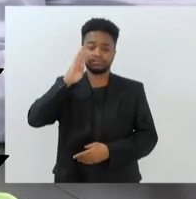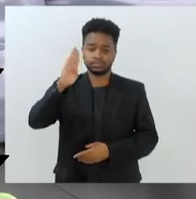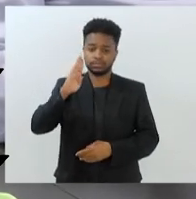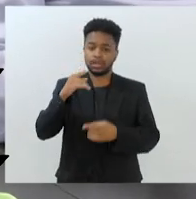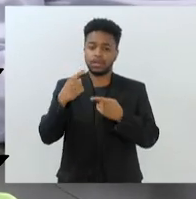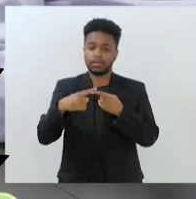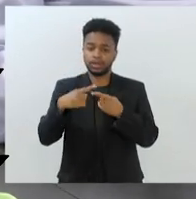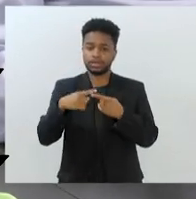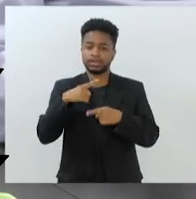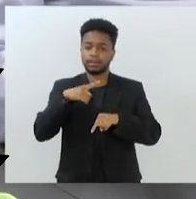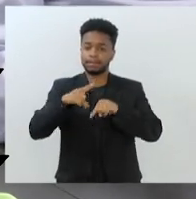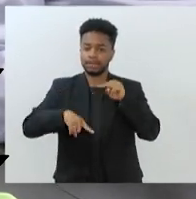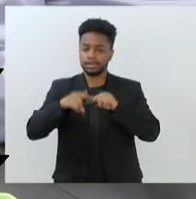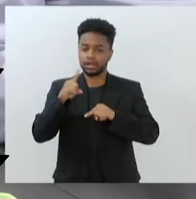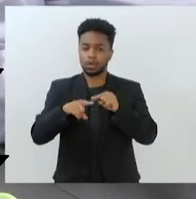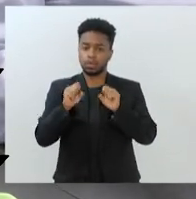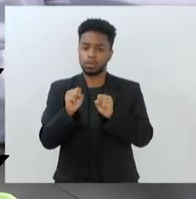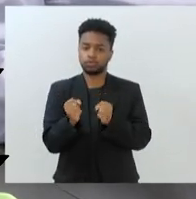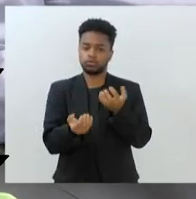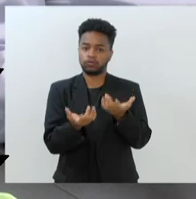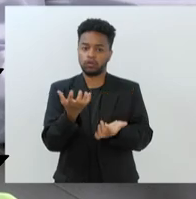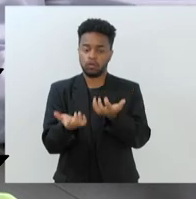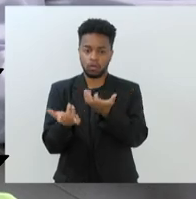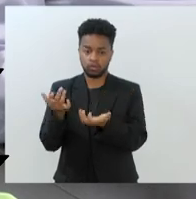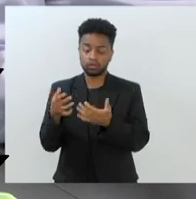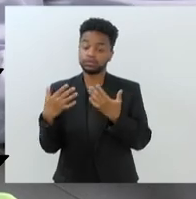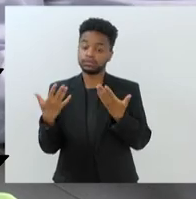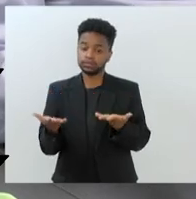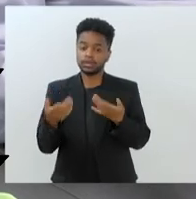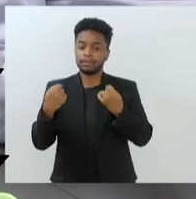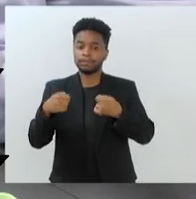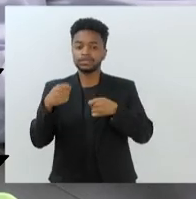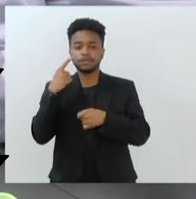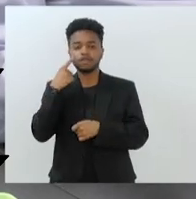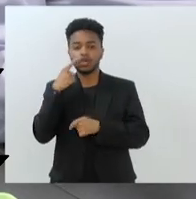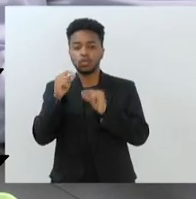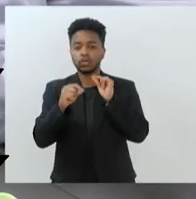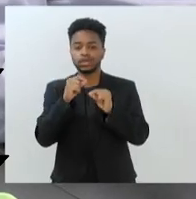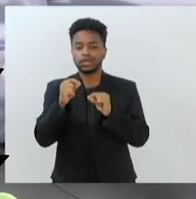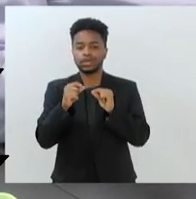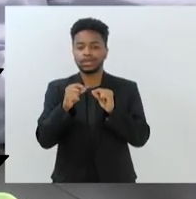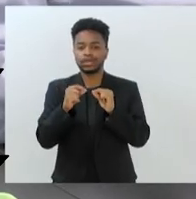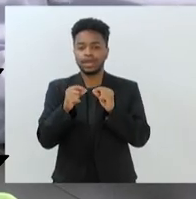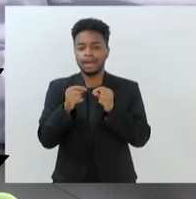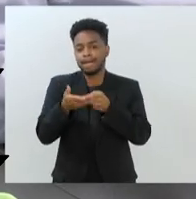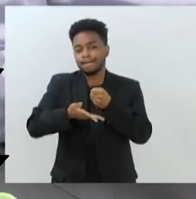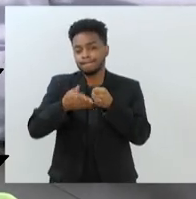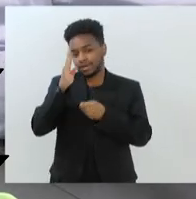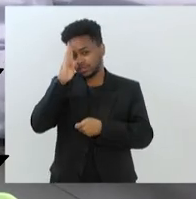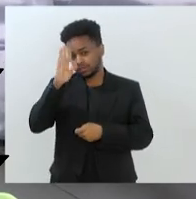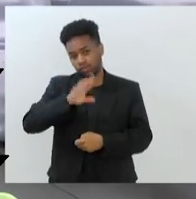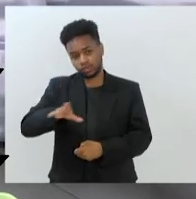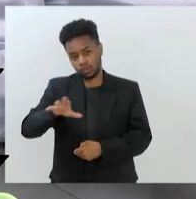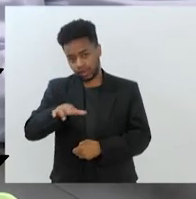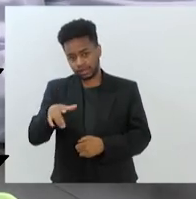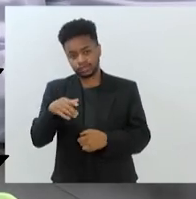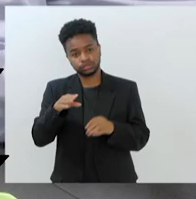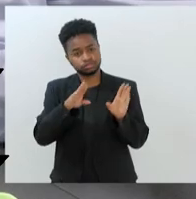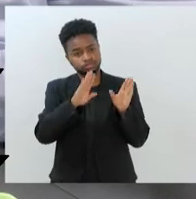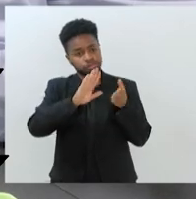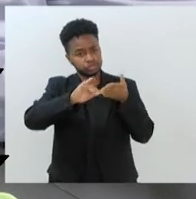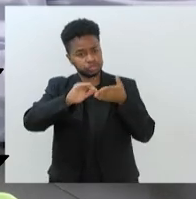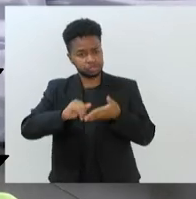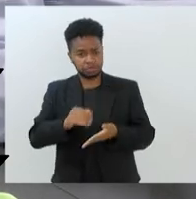material inflamável. Perfeito. Então, você tem que ver aquilo que não é essencial e simplificar mesmo, dizer que